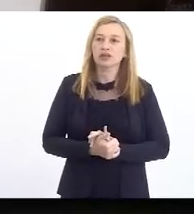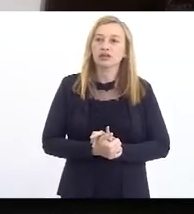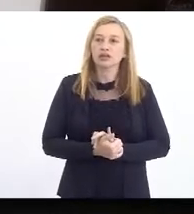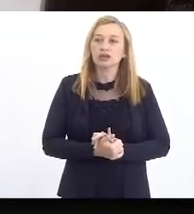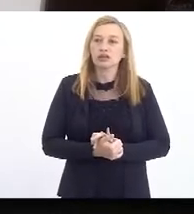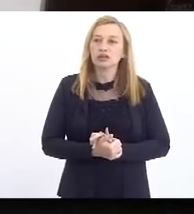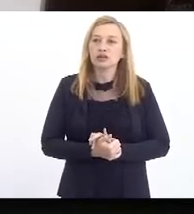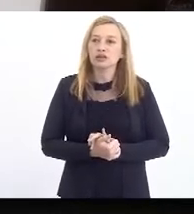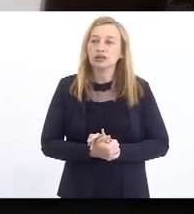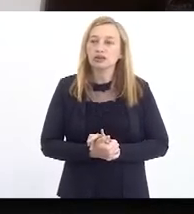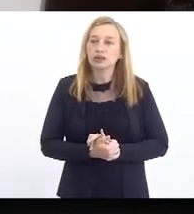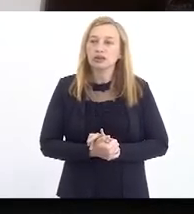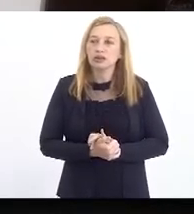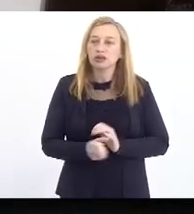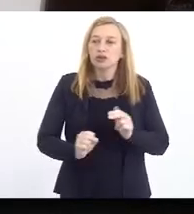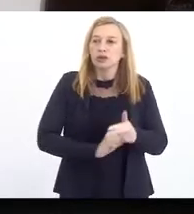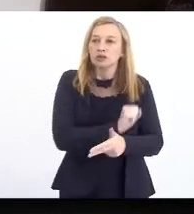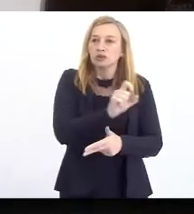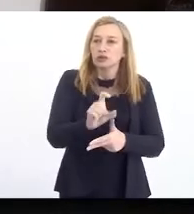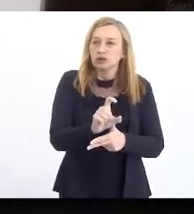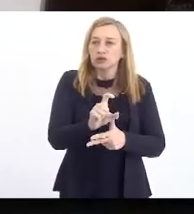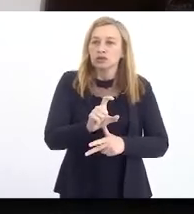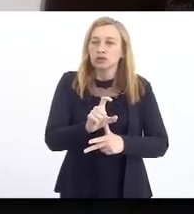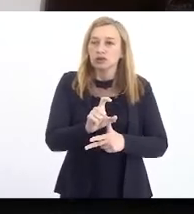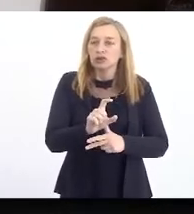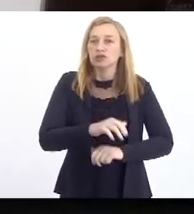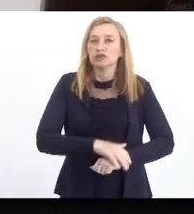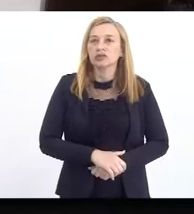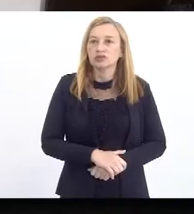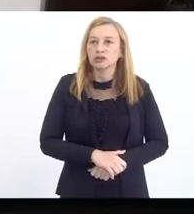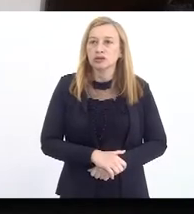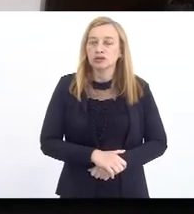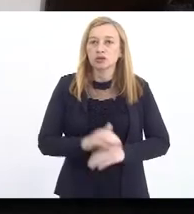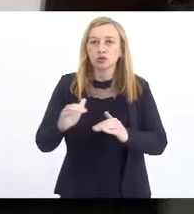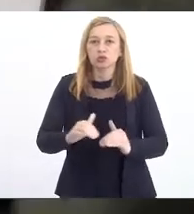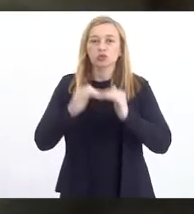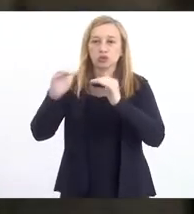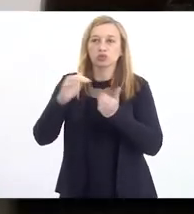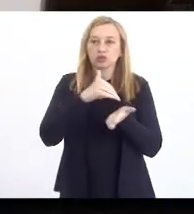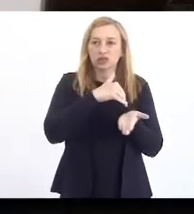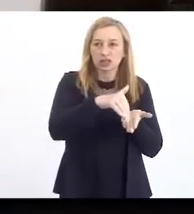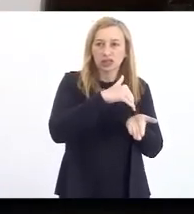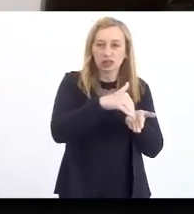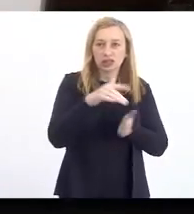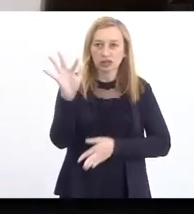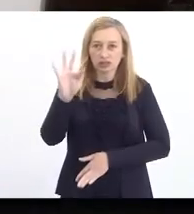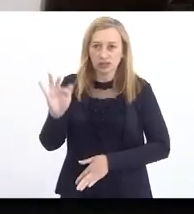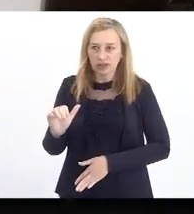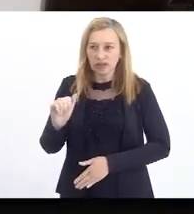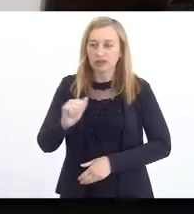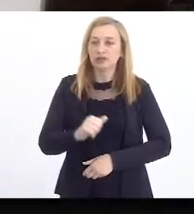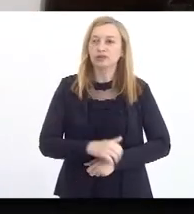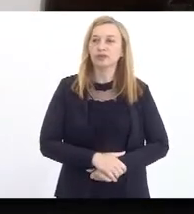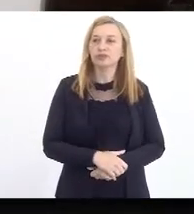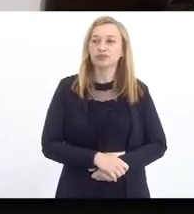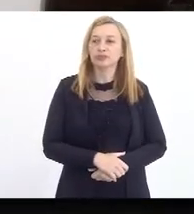o Poder Executivo, visto que é o subsecretário de Fazenda.